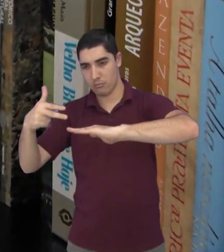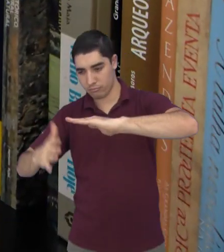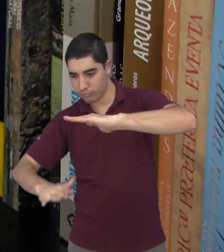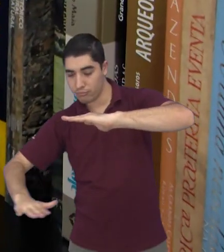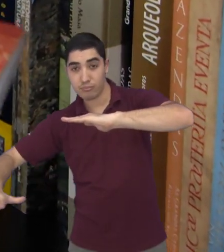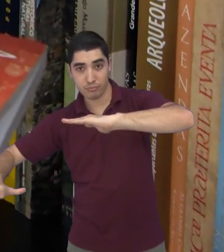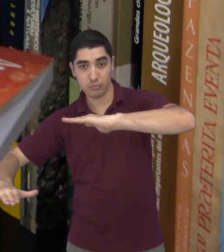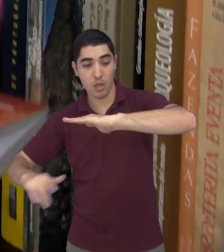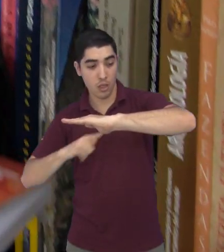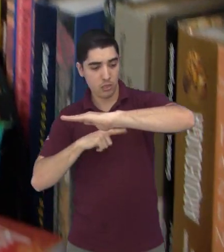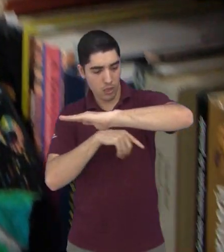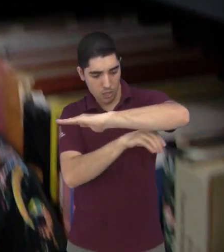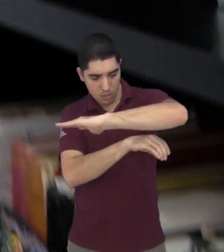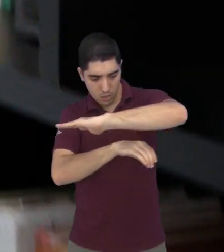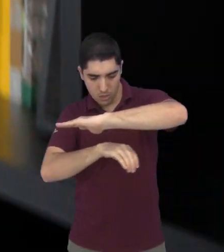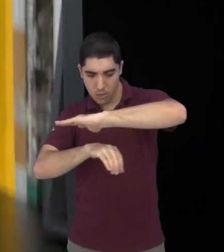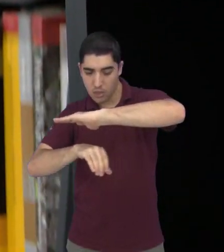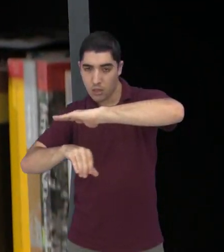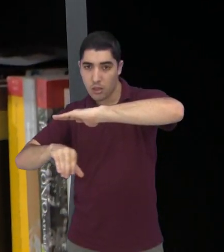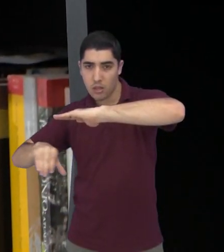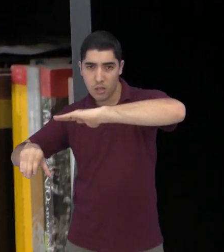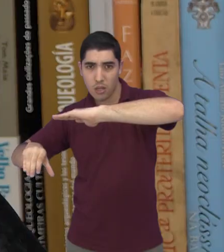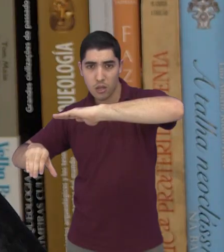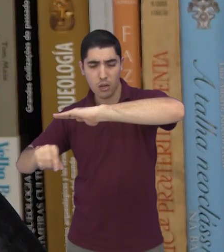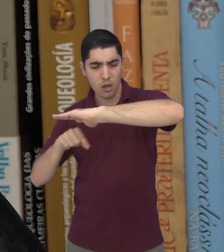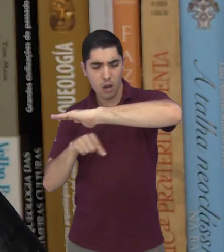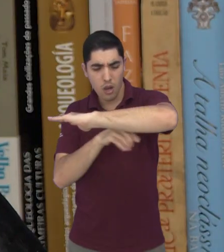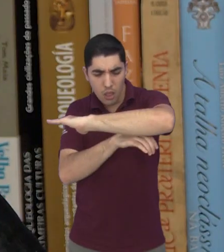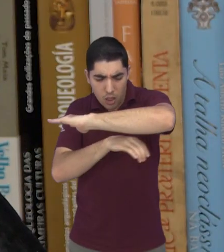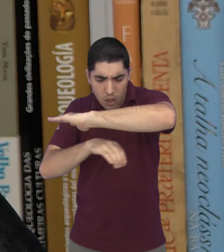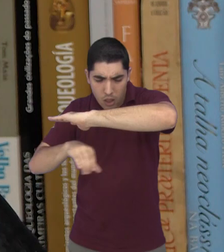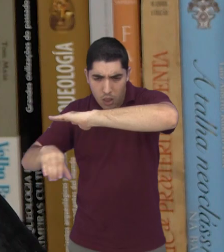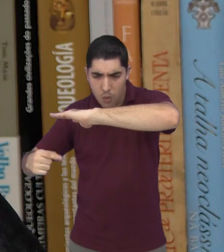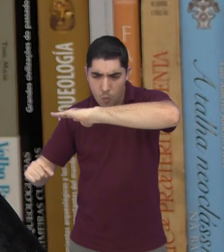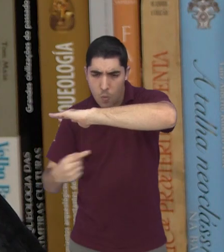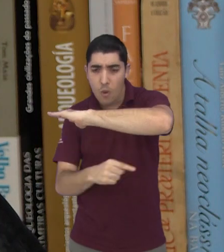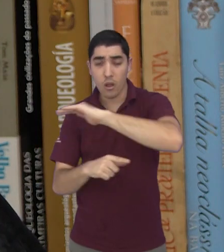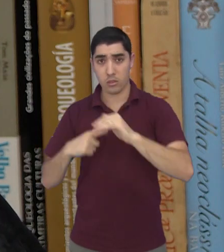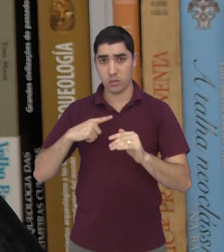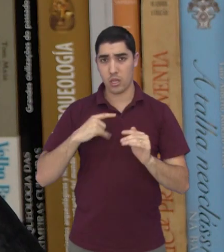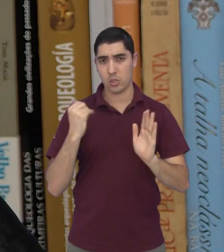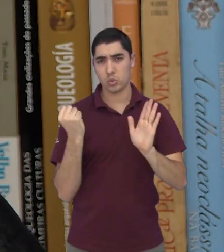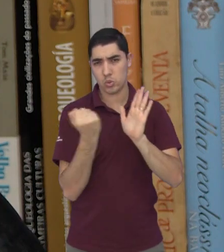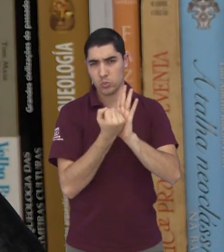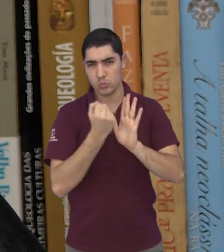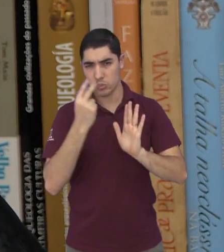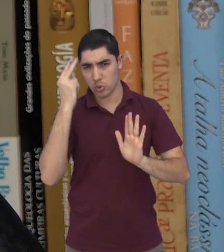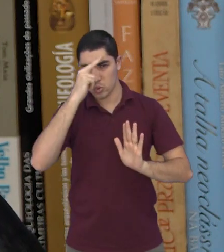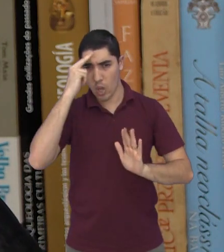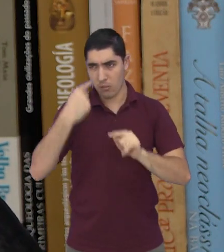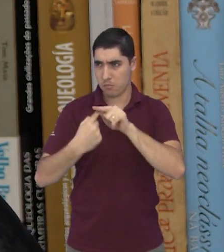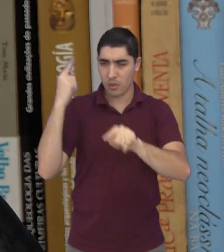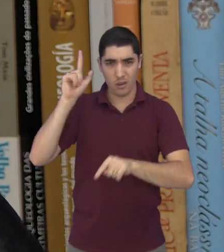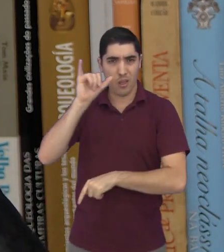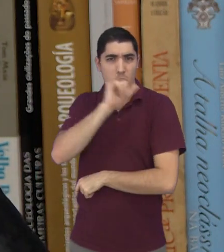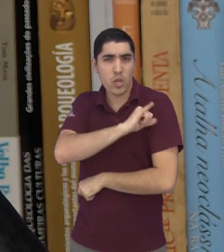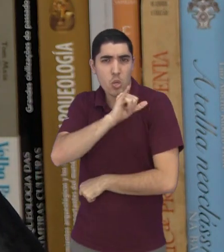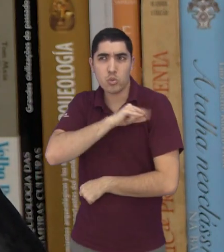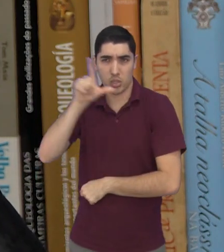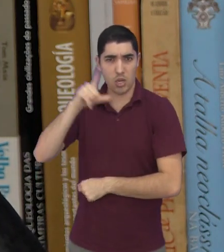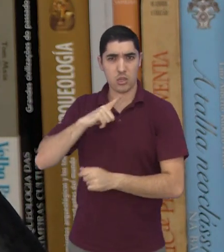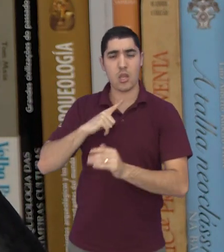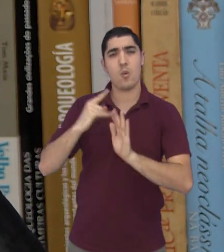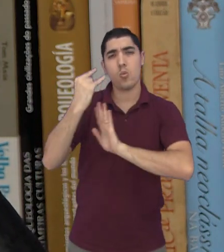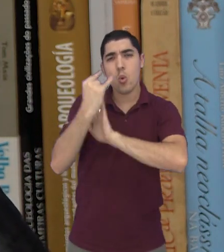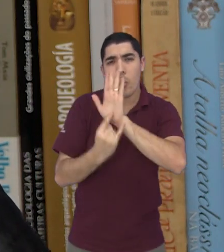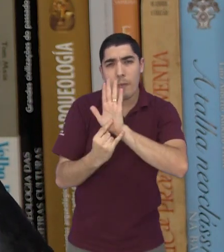pouco, levantando documentos históricos que existiam no Arquivo Nacional do Rio de Janeiro, que existem no Arquivo do